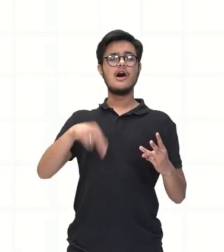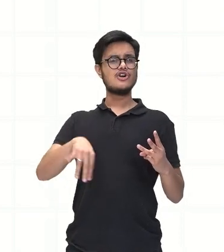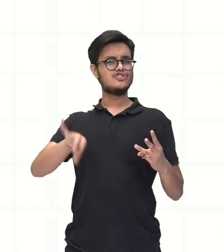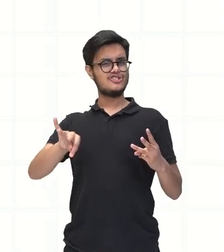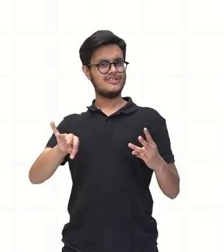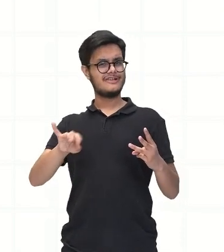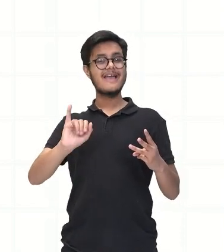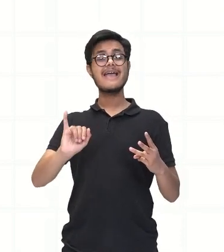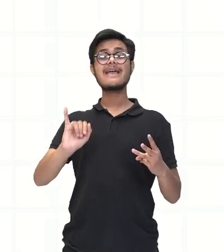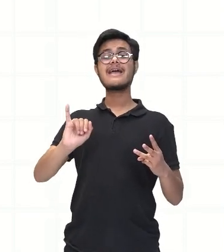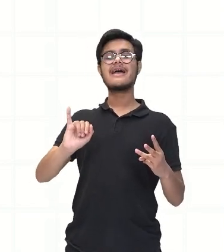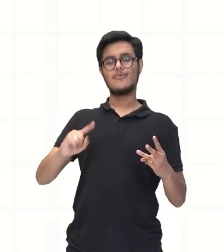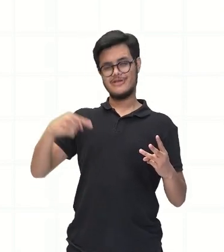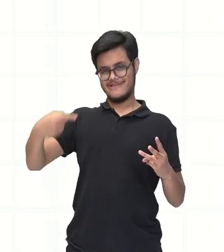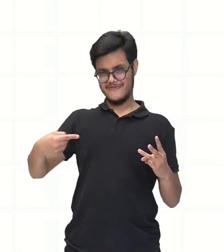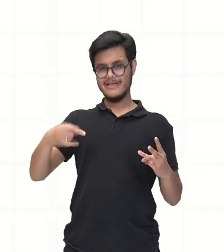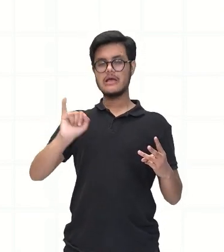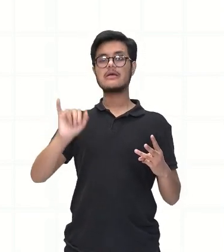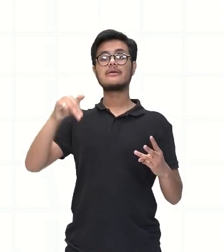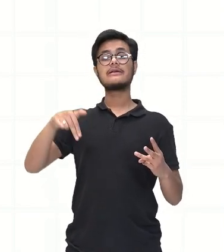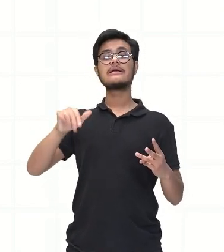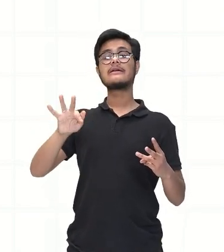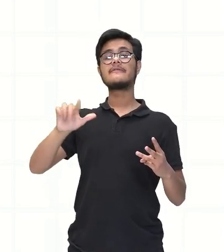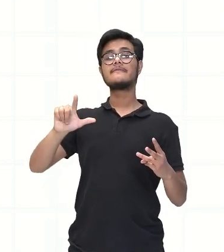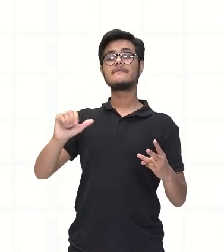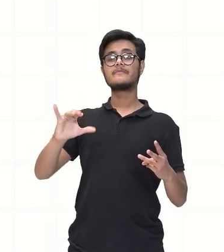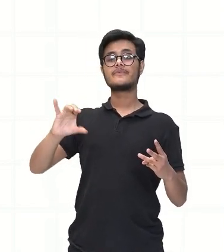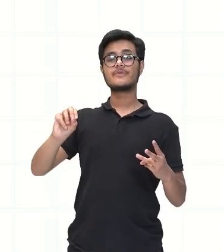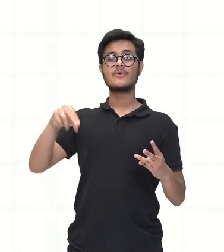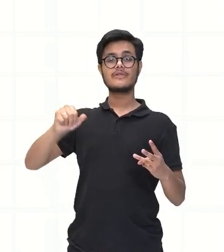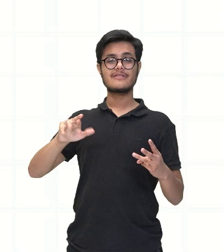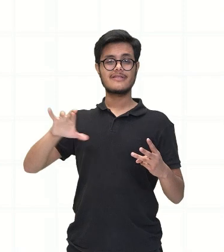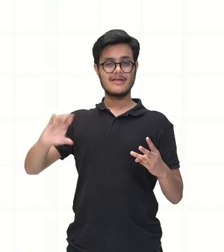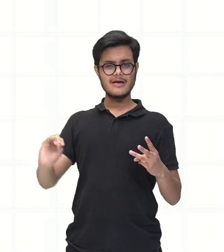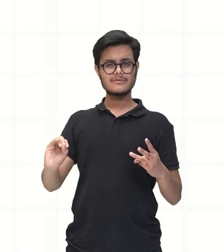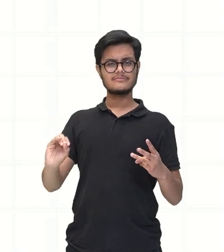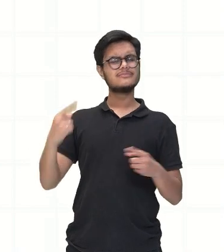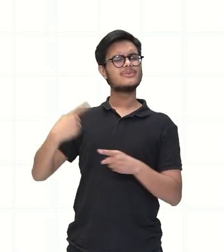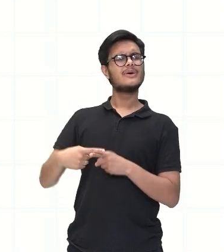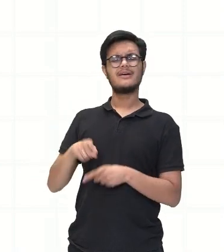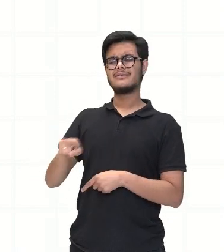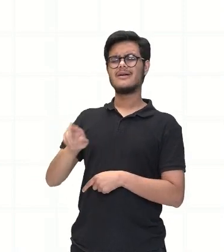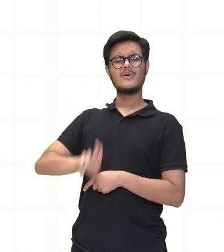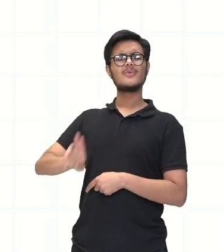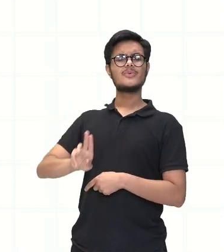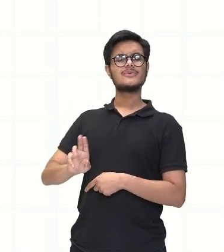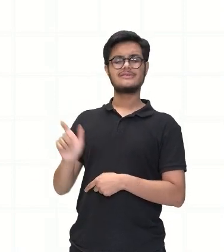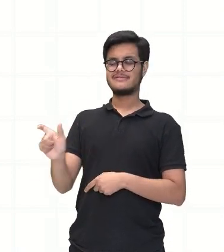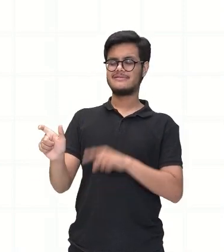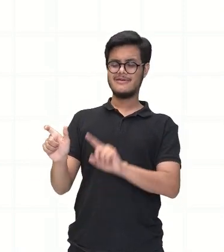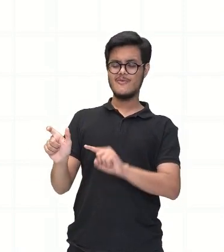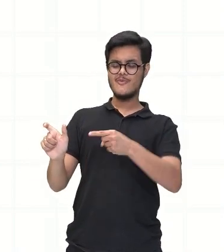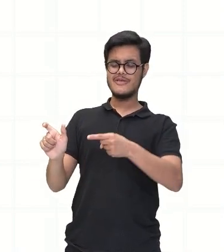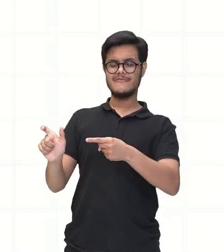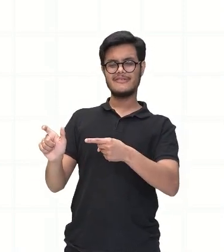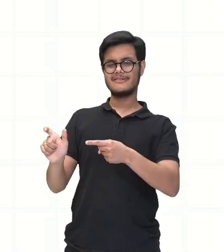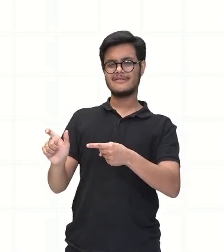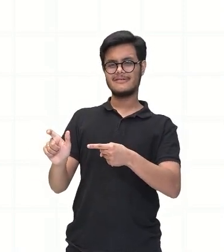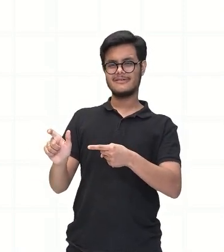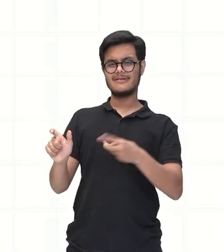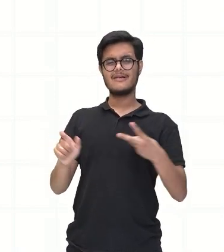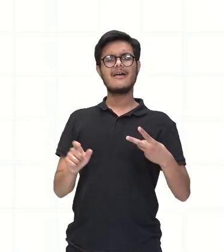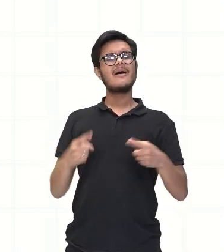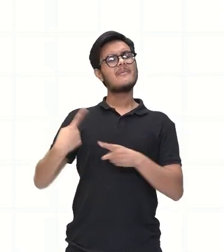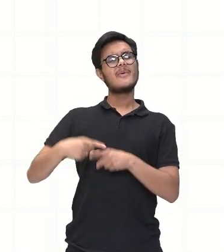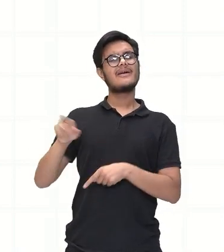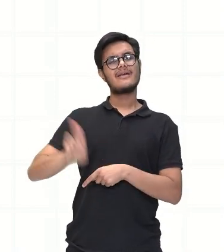anti-inflacionário. Observe aí. Por que ele utiliza e o micropigmentação não? Por que